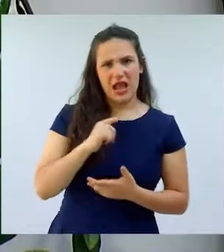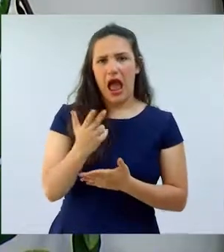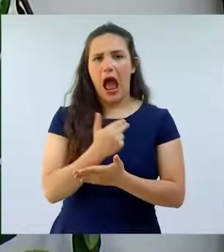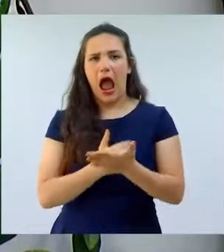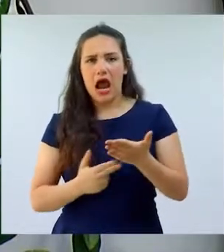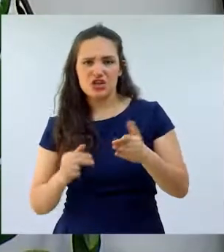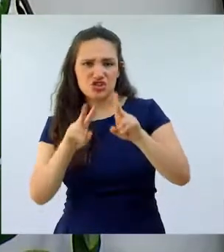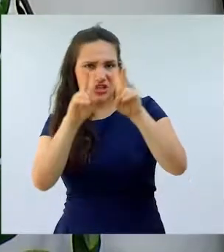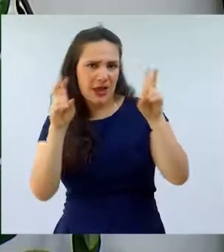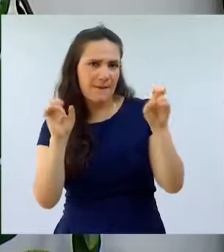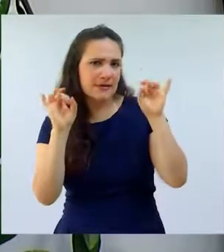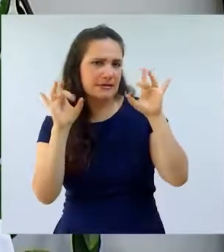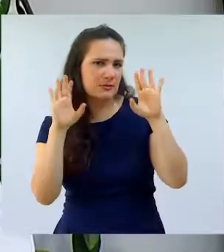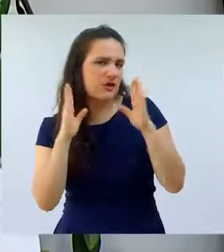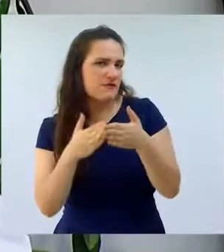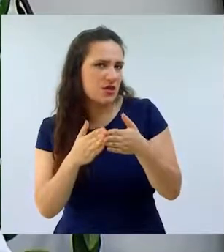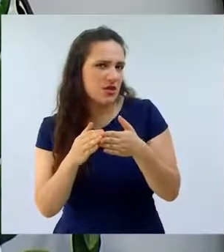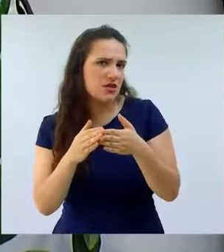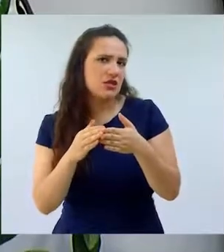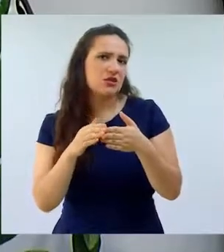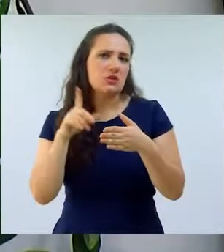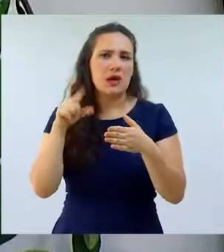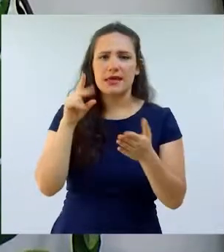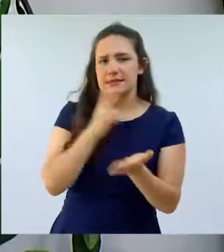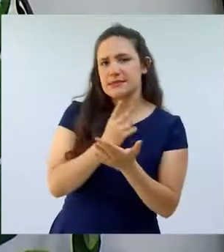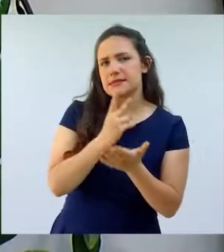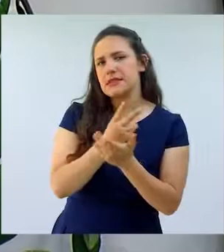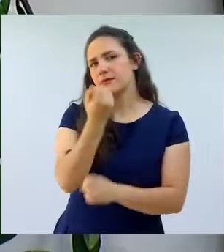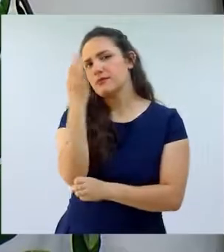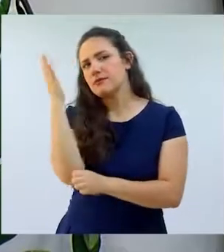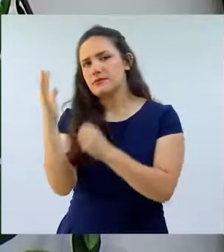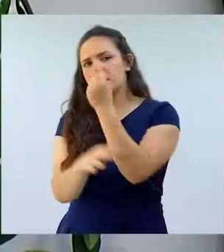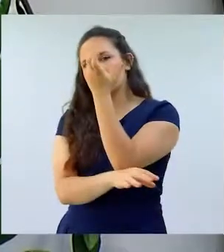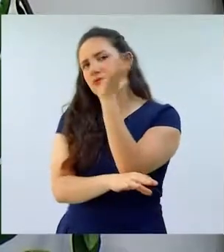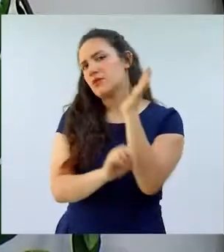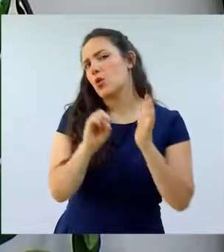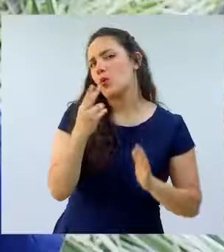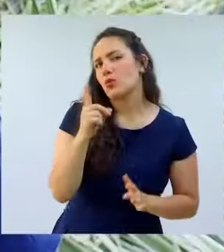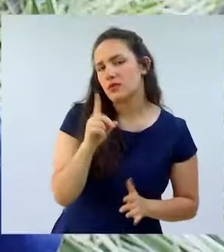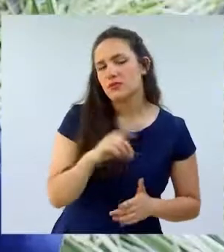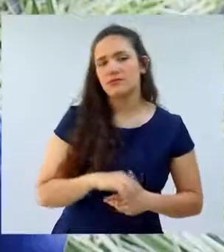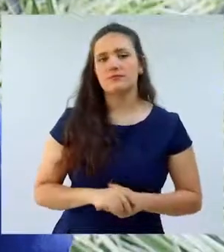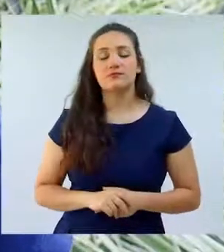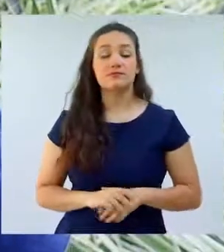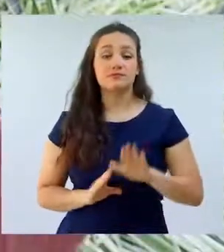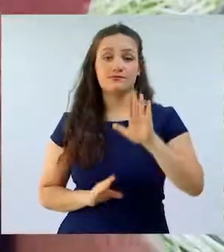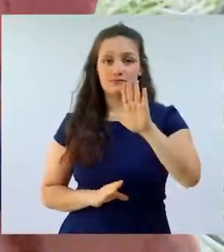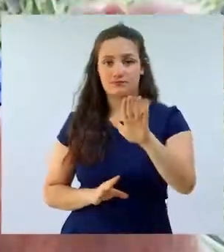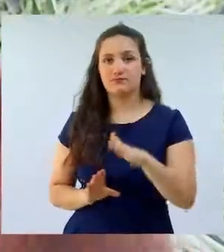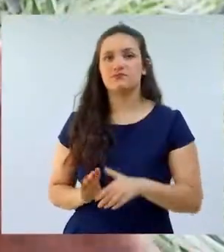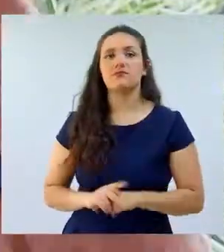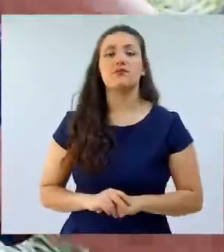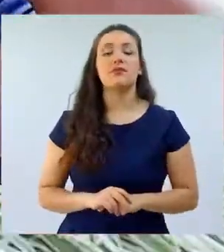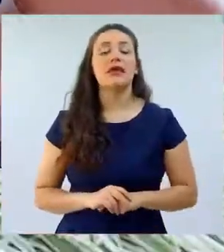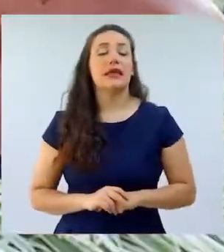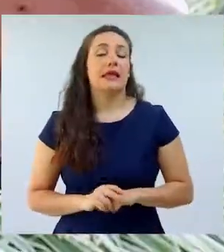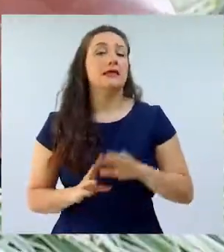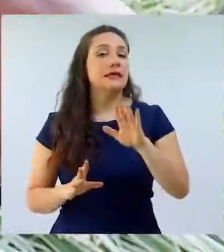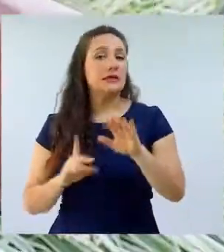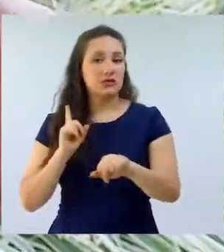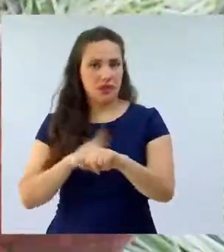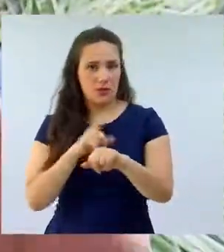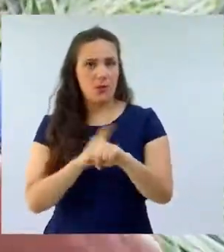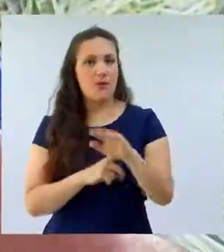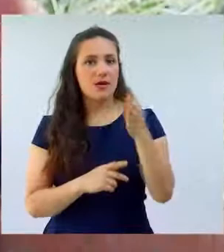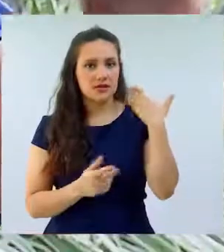uma tendência, você misturava muita coisa? A questão ambiental já era muito forte na tua... Não, porque você vai buscando. Então, tive uma fase que eu conheci o